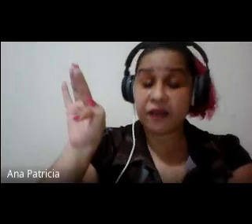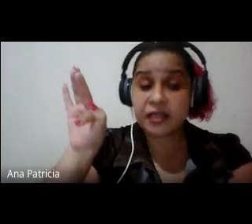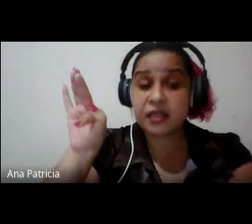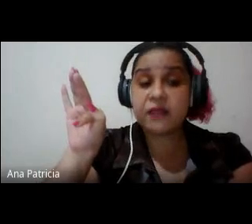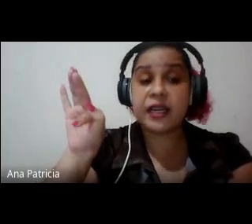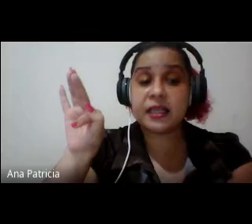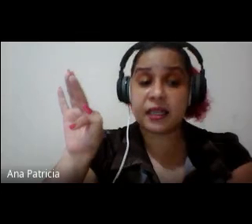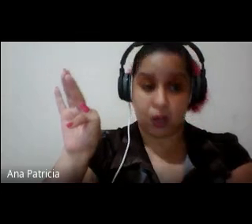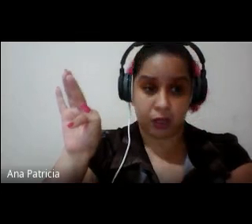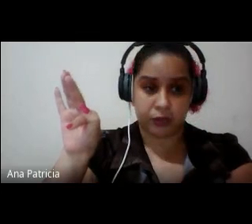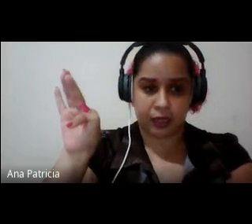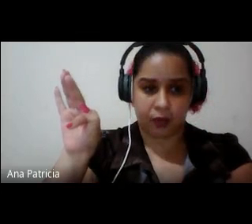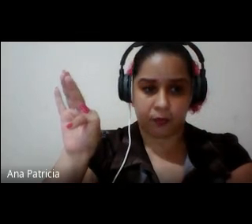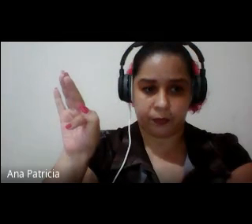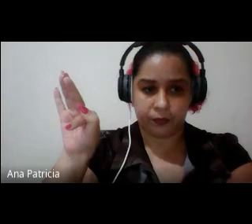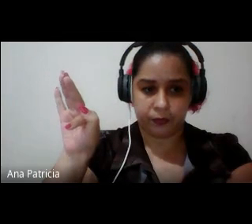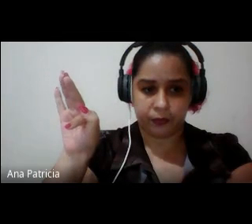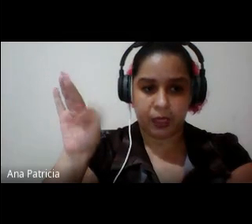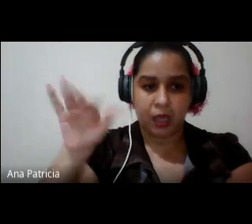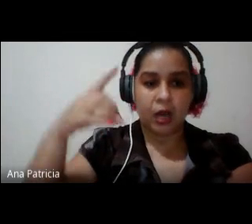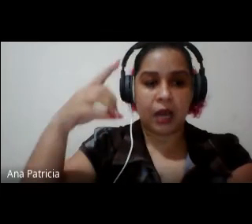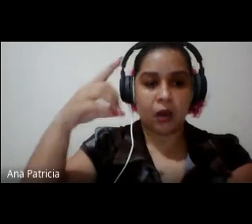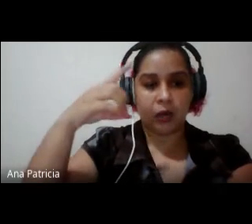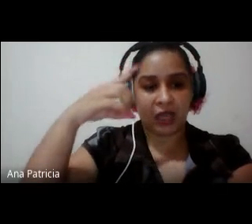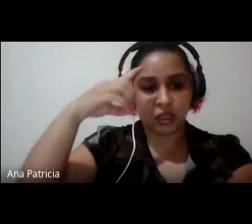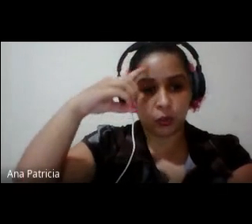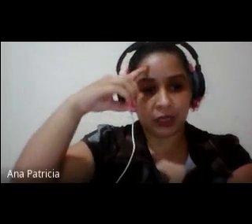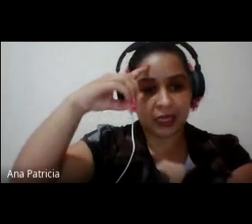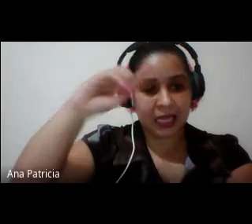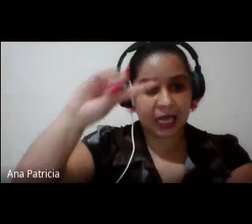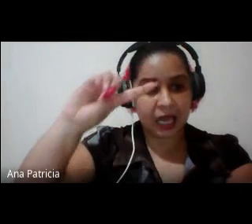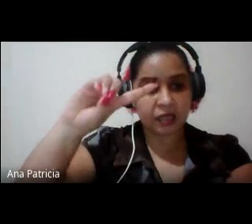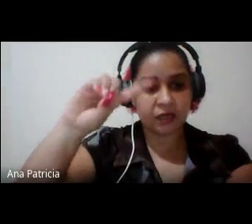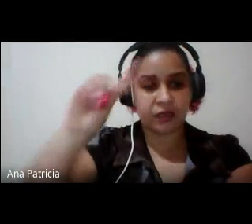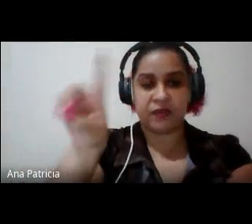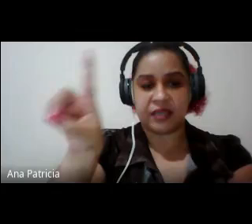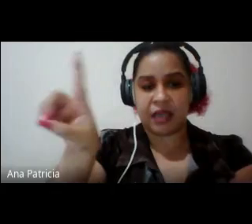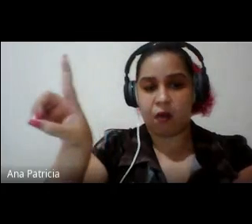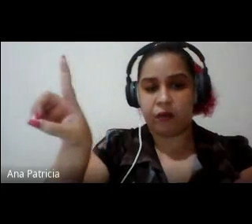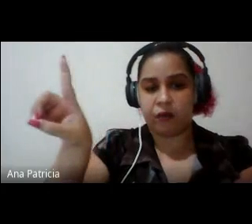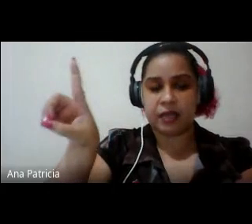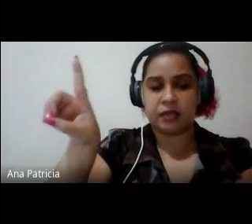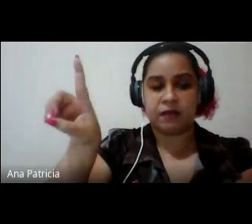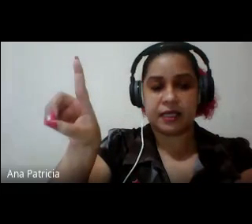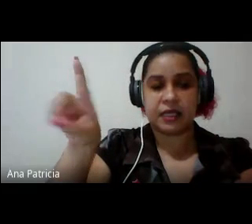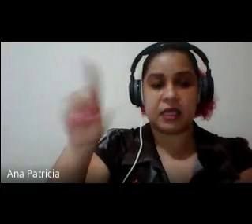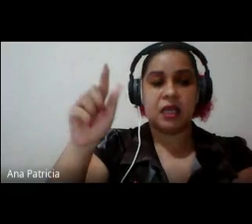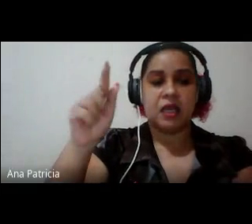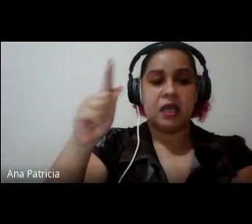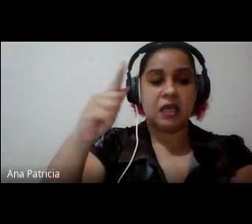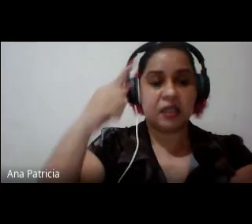vai fazer diferença na hora do sinal. A questão do dia, se você fizer com a configuração